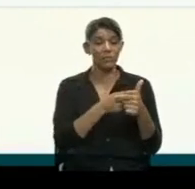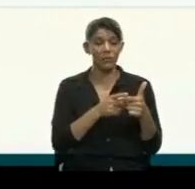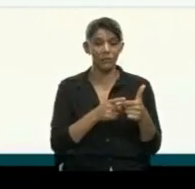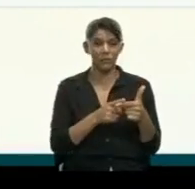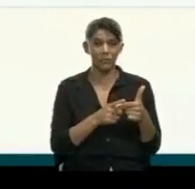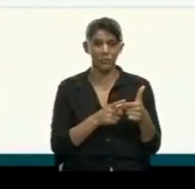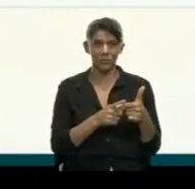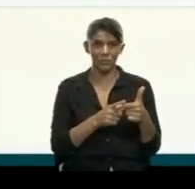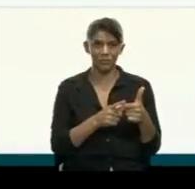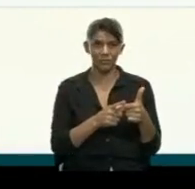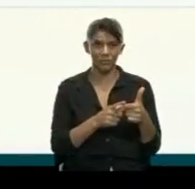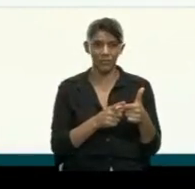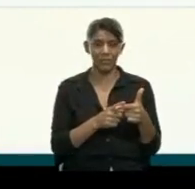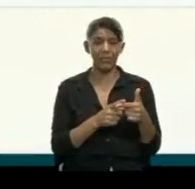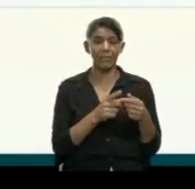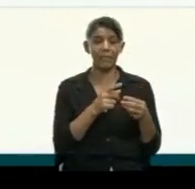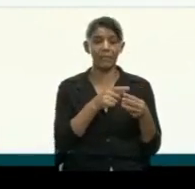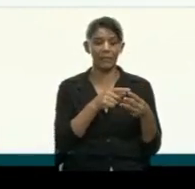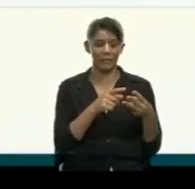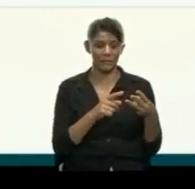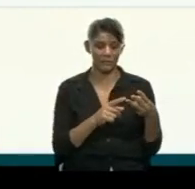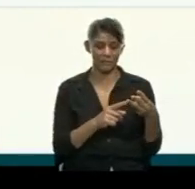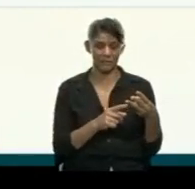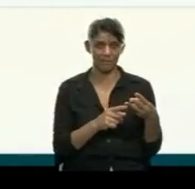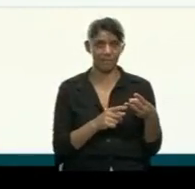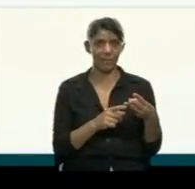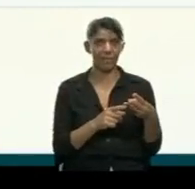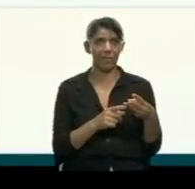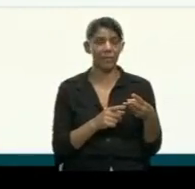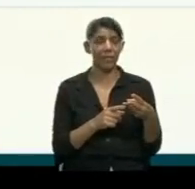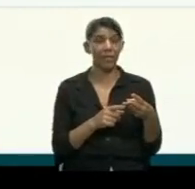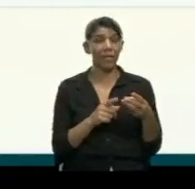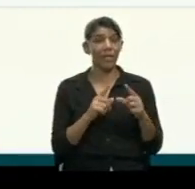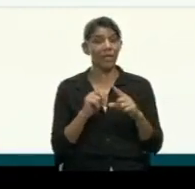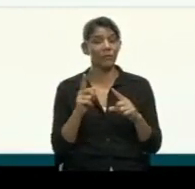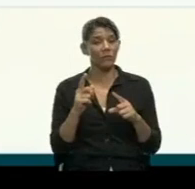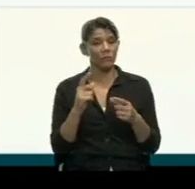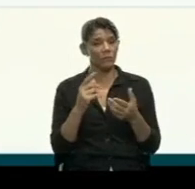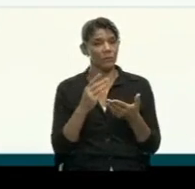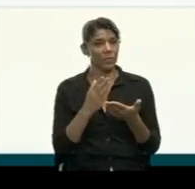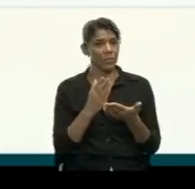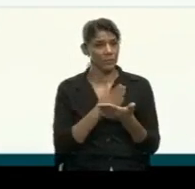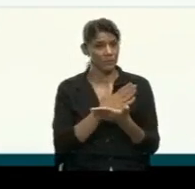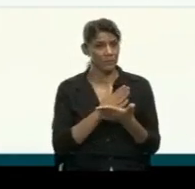construção, a estrutura de uma construção. Aqui vamos dividir basicamente em